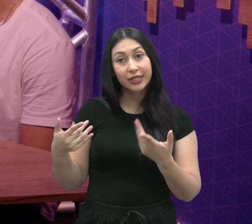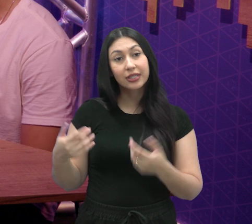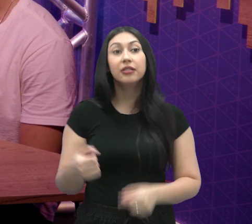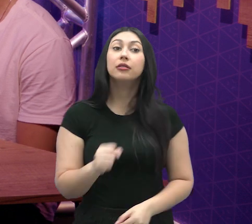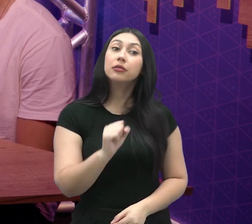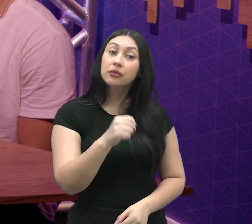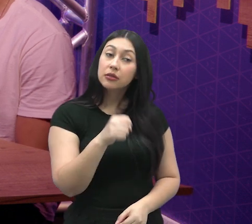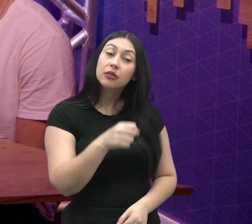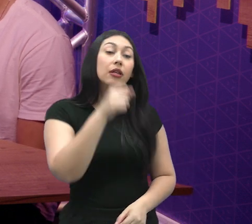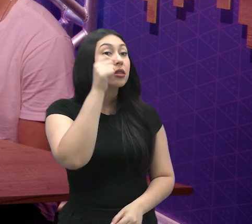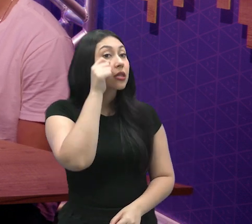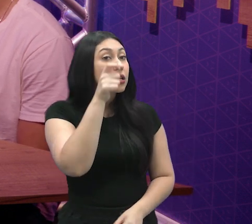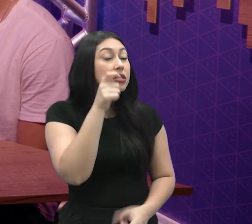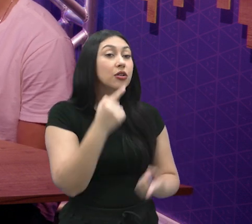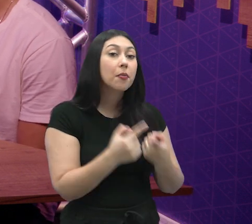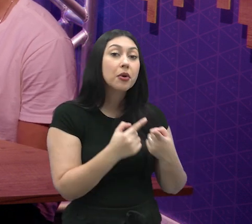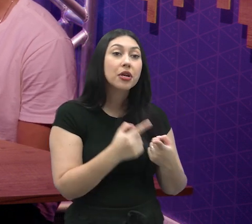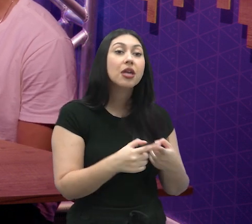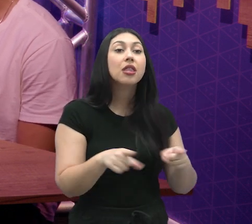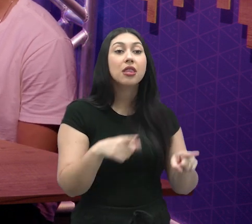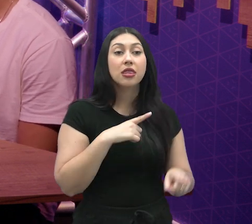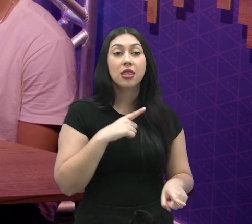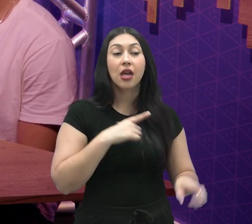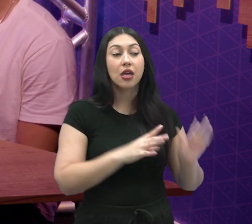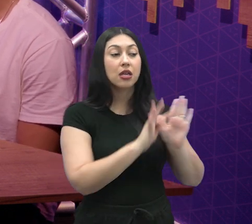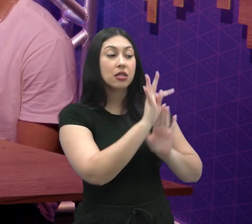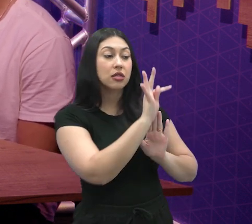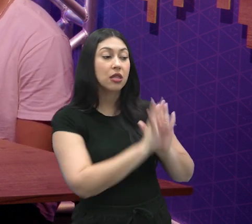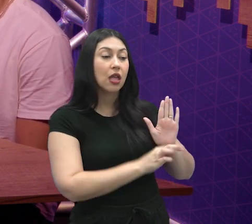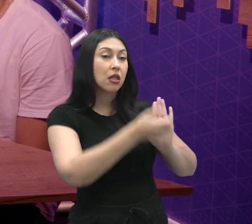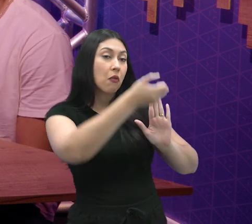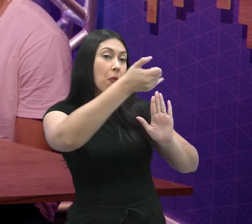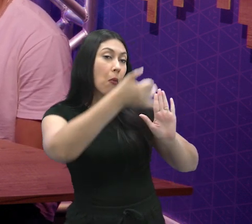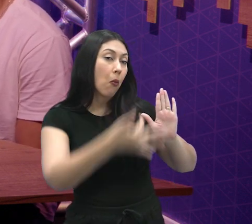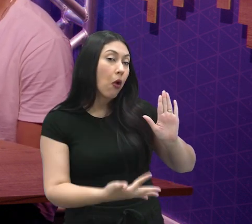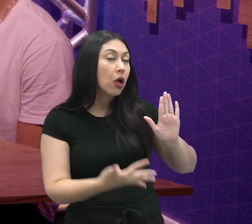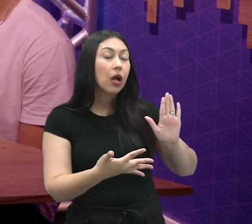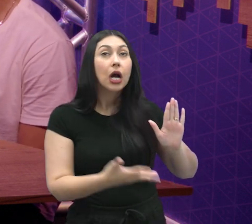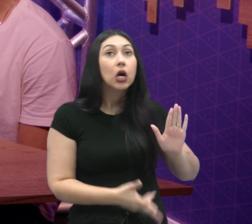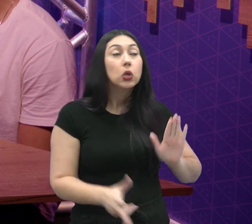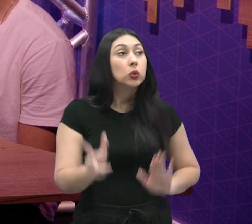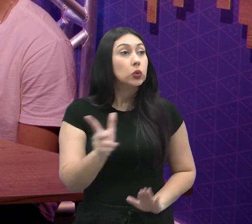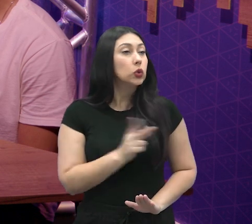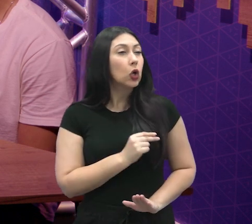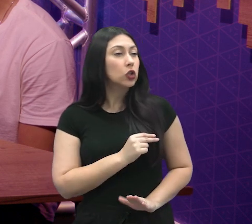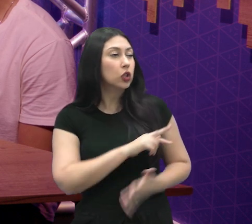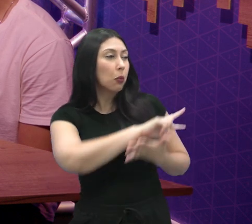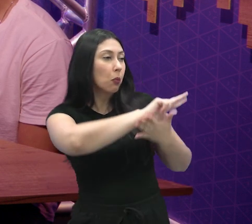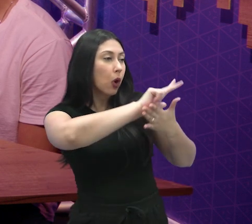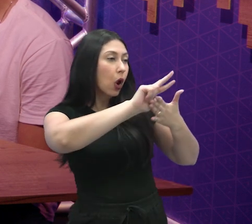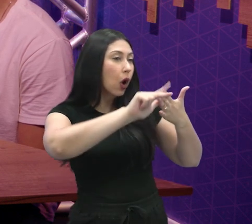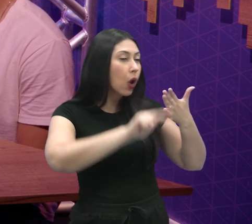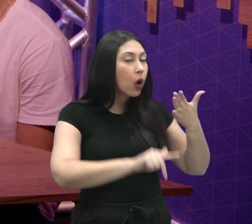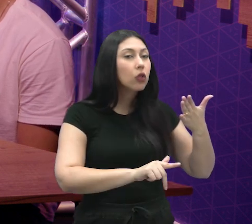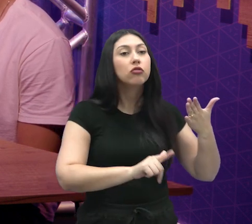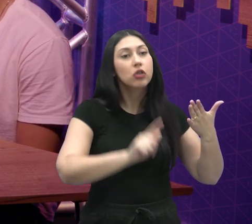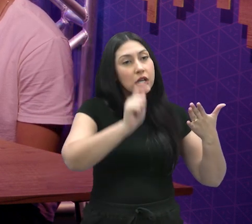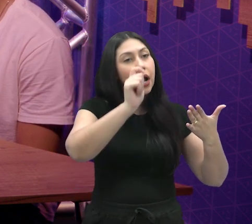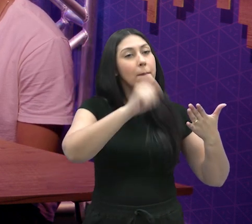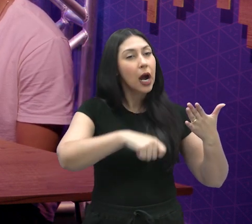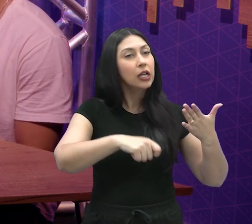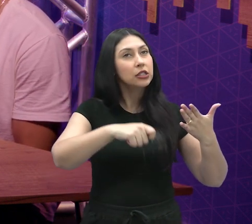Pois é, e isso é interessante, Samu, porque existem até uns textos, né, que falam sobre, nossa, será que outras espécies